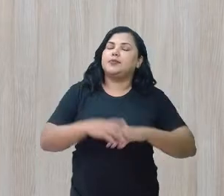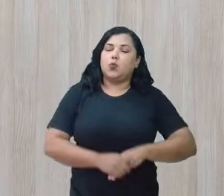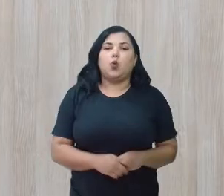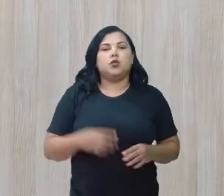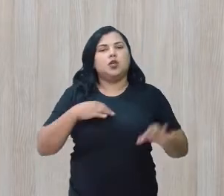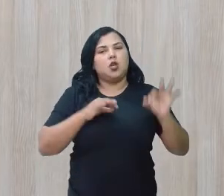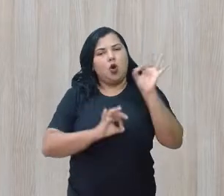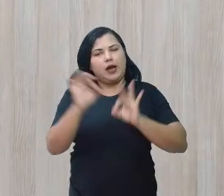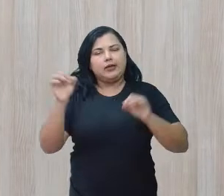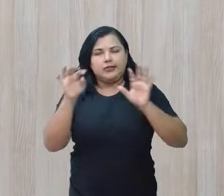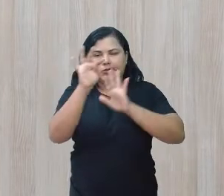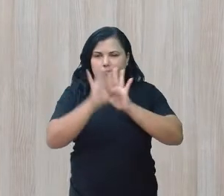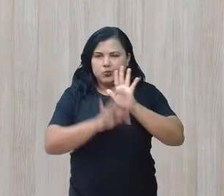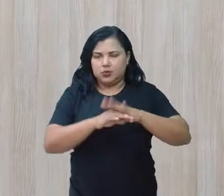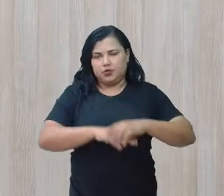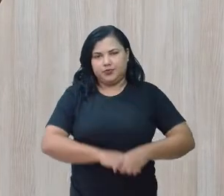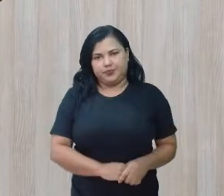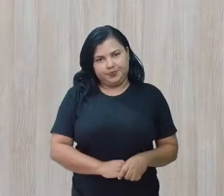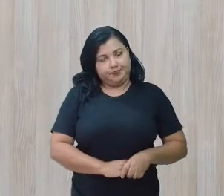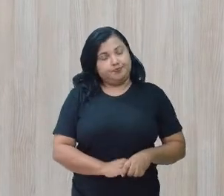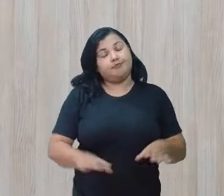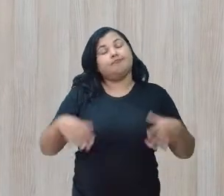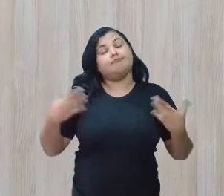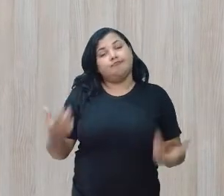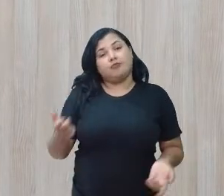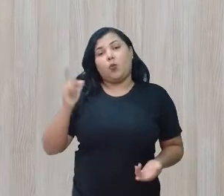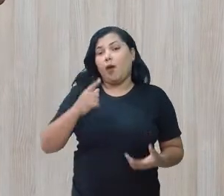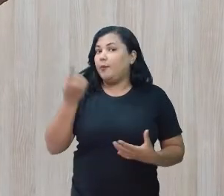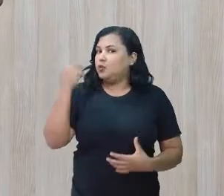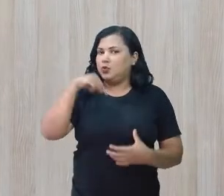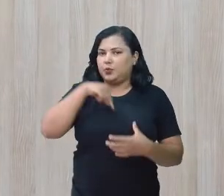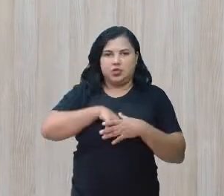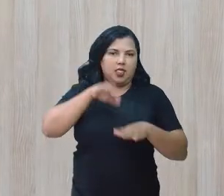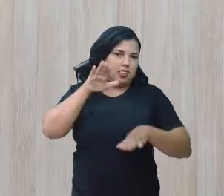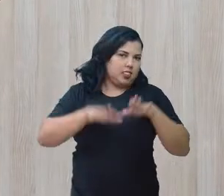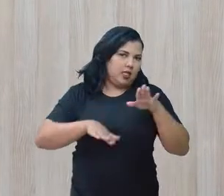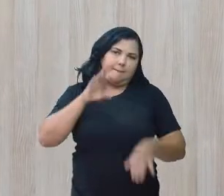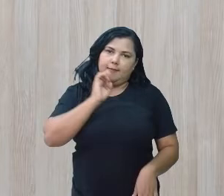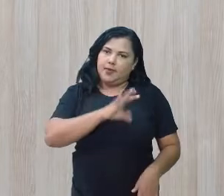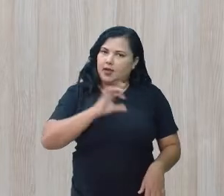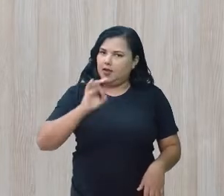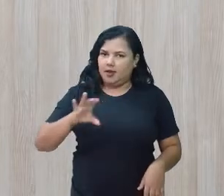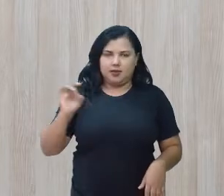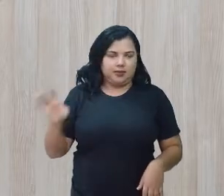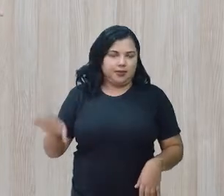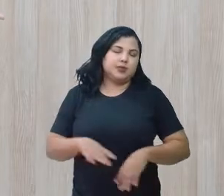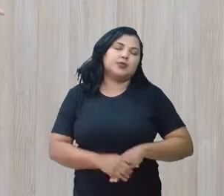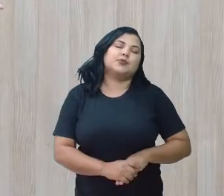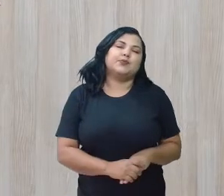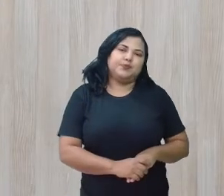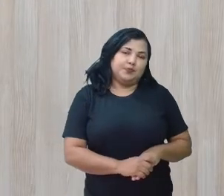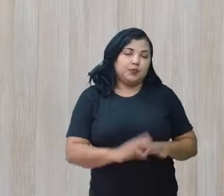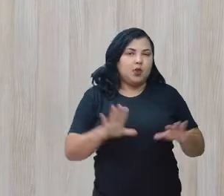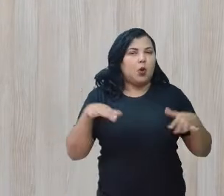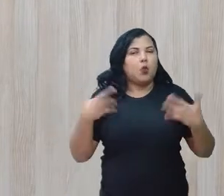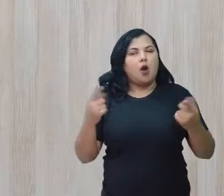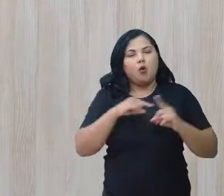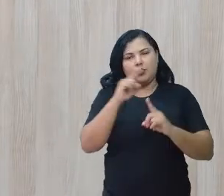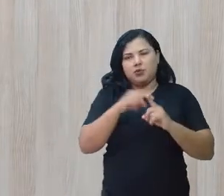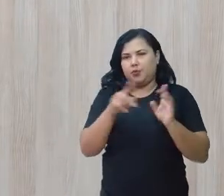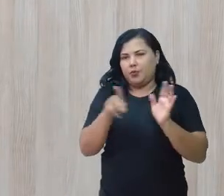ele constrói uma frase. E isso é muito subjetivo, né? Vai depender de qual é o objetivo dessa